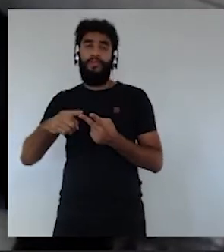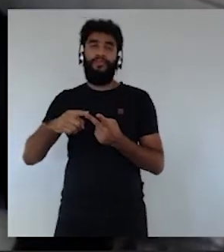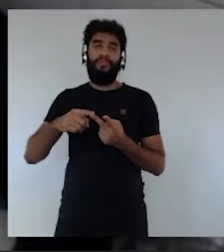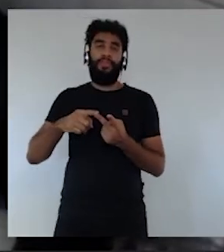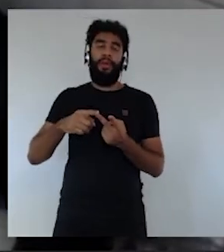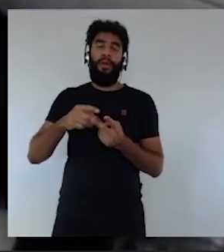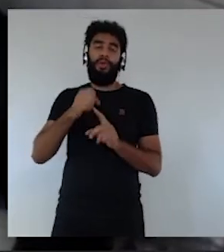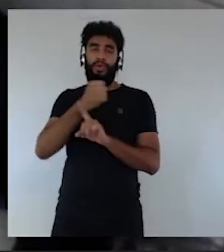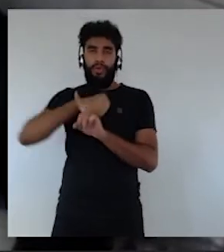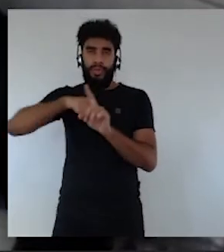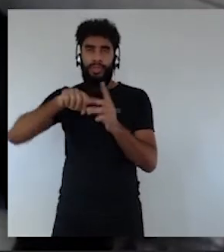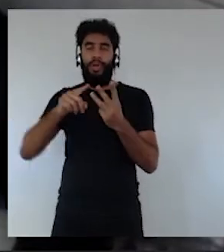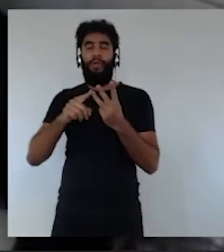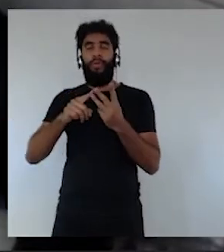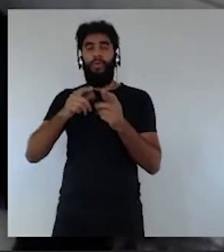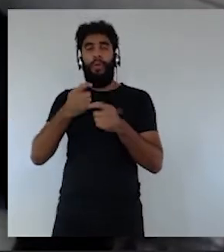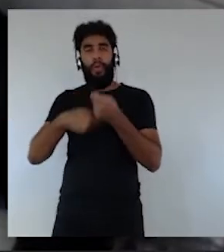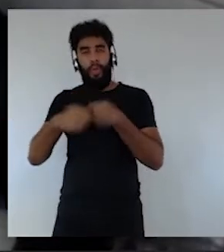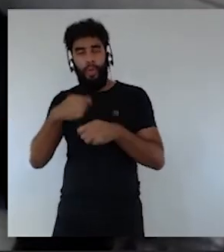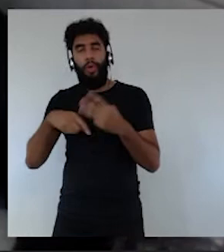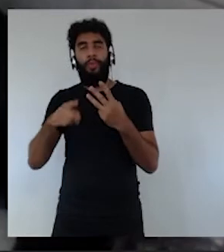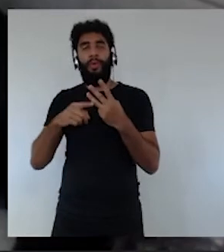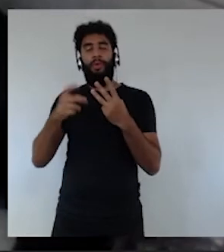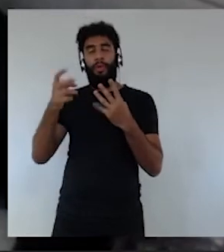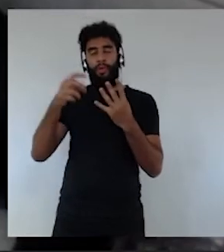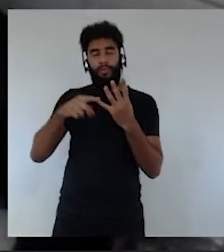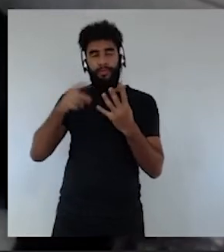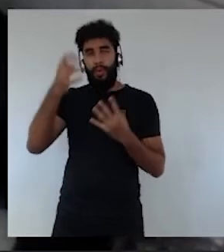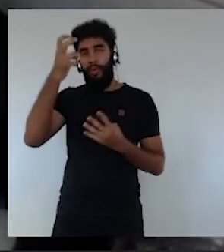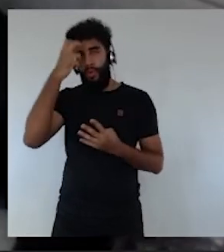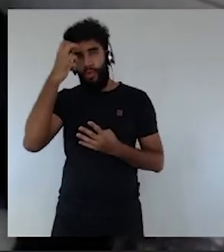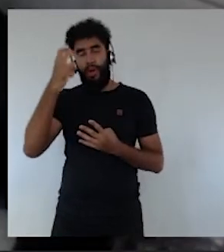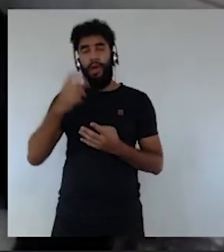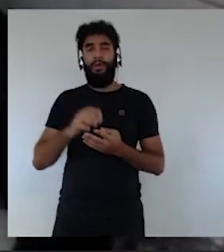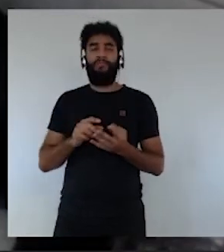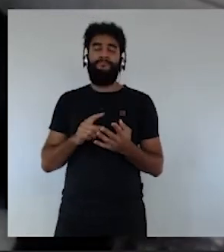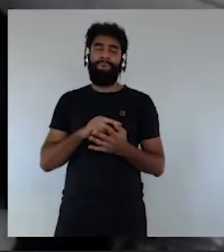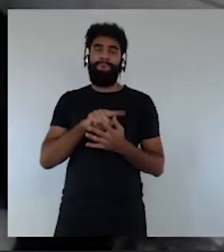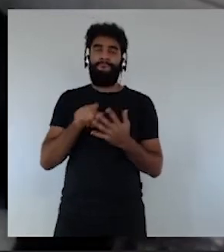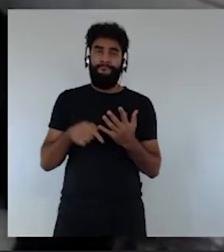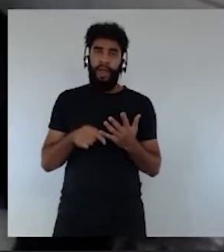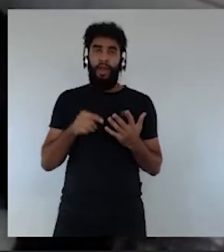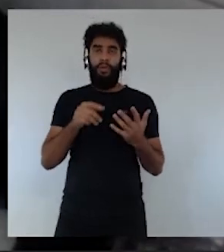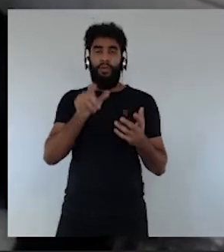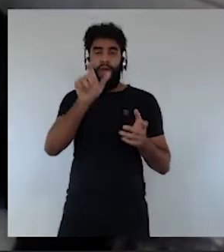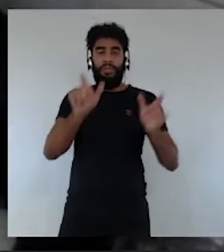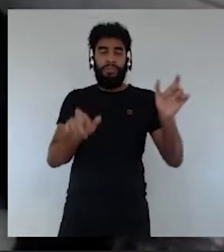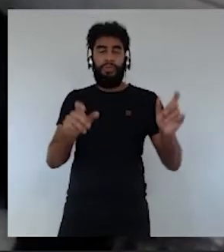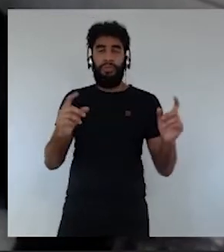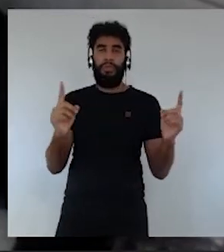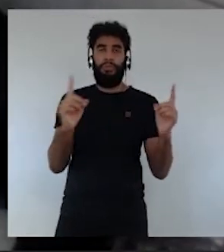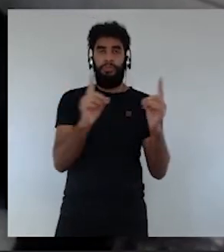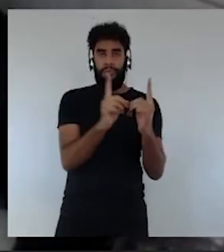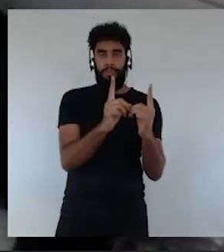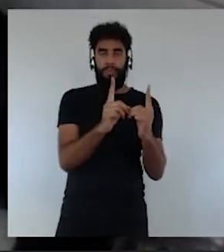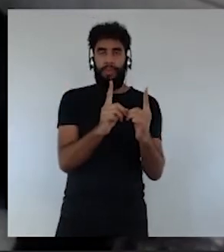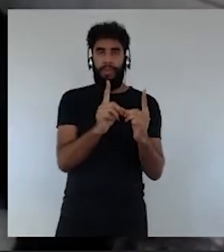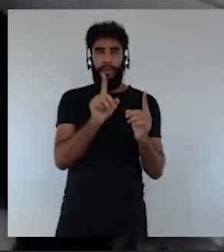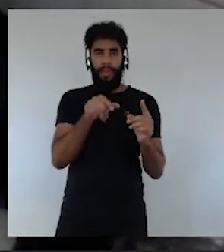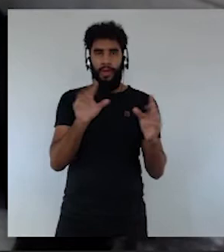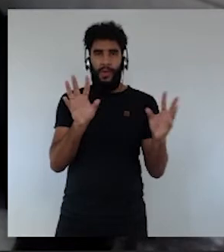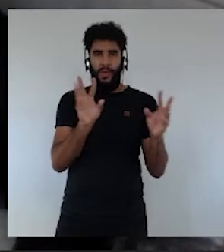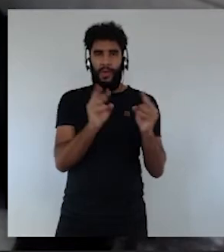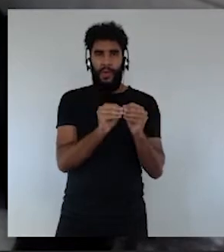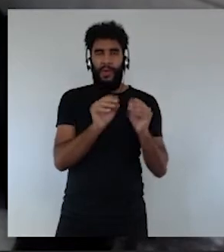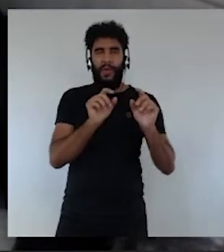o momento econômico, o momento em que as partes estavam envolvidas. Portanto, daí já se deduz, e talvez chegando